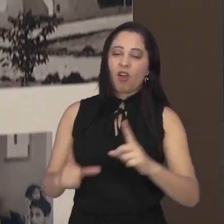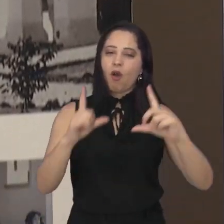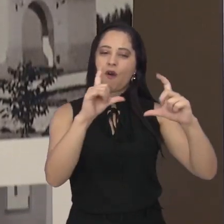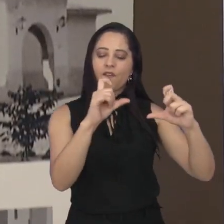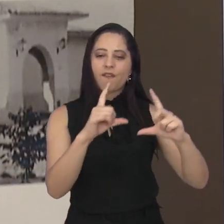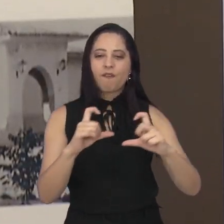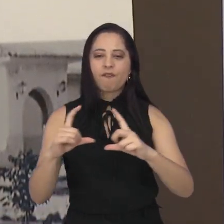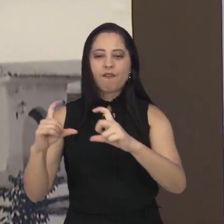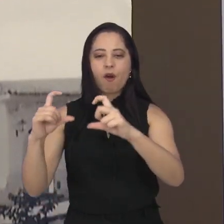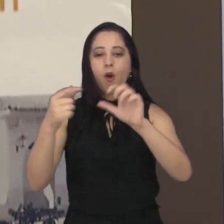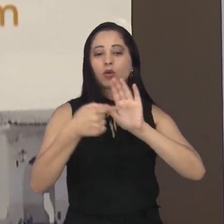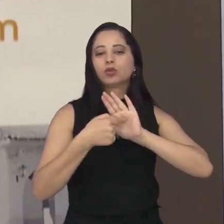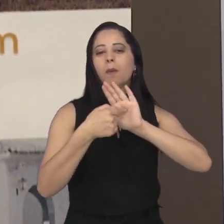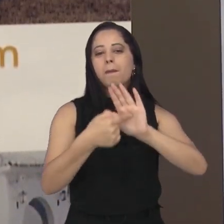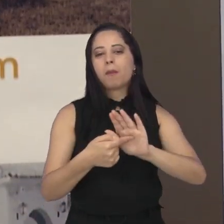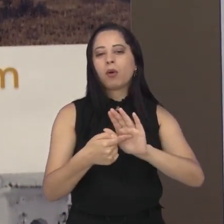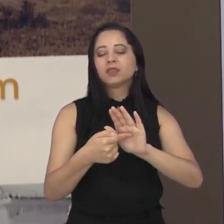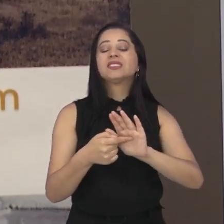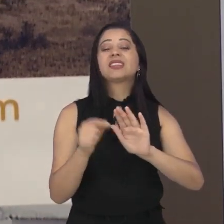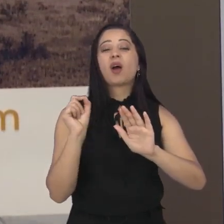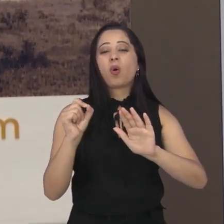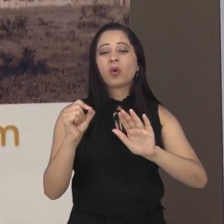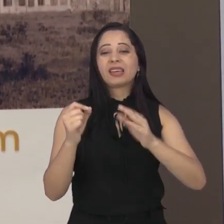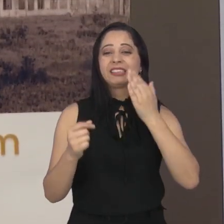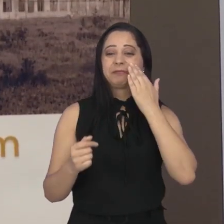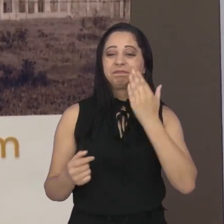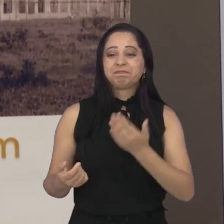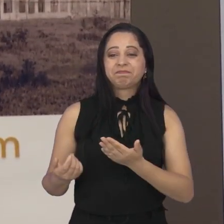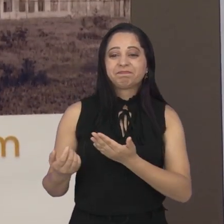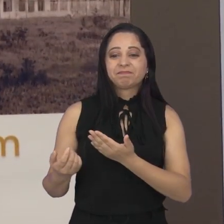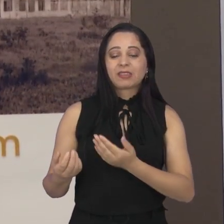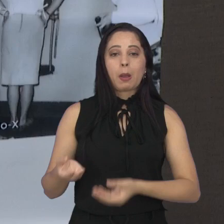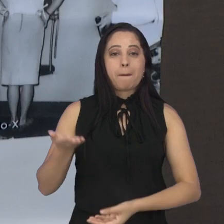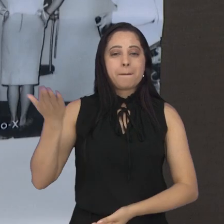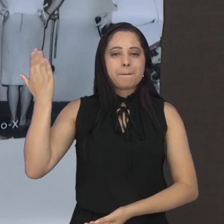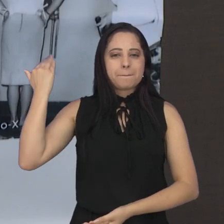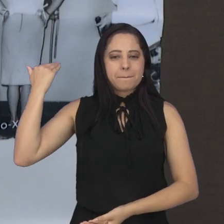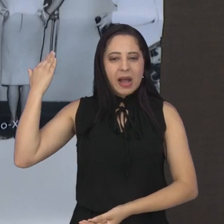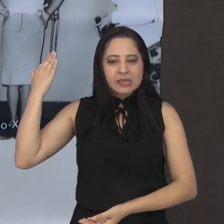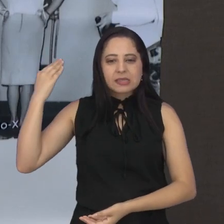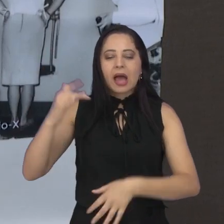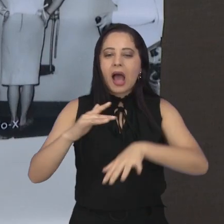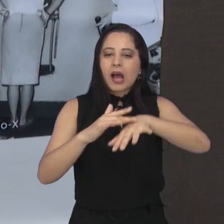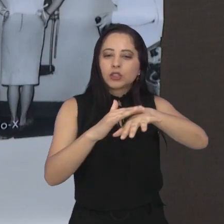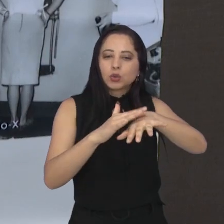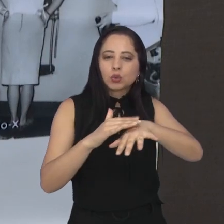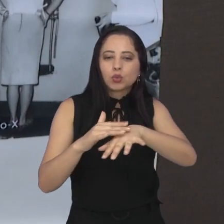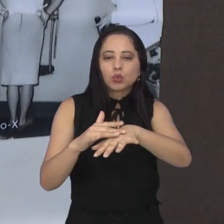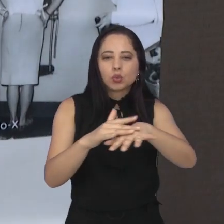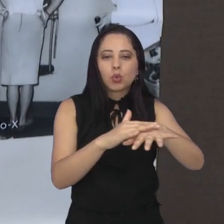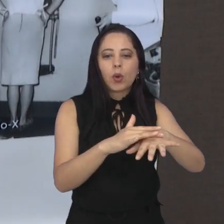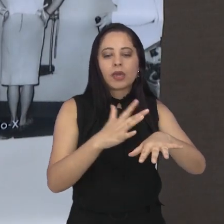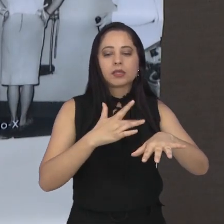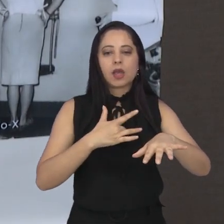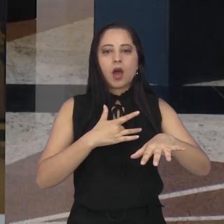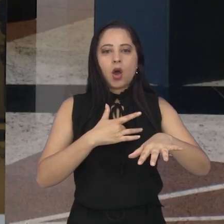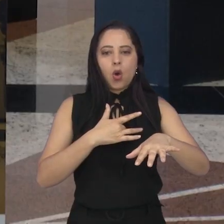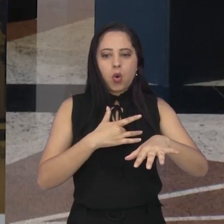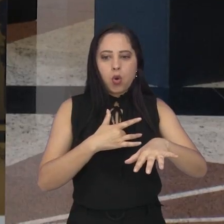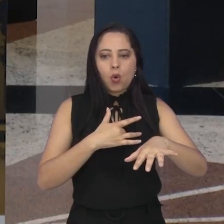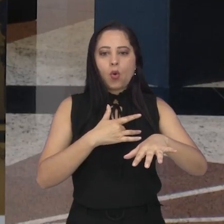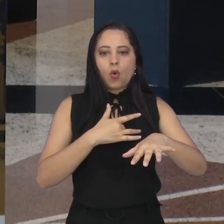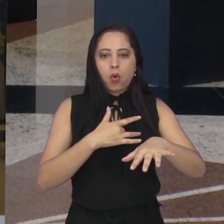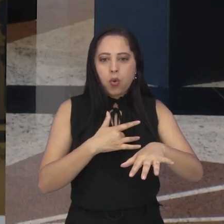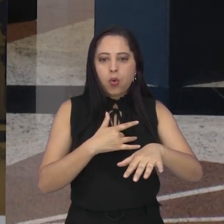Personagens, fotos antigas e recortes de jornais ilustram a exposição Flagelos e Esperança em São José dos Campos,